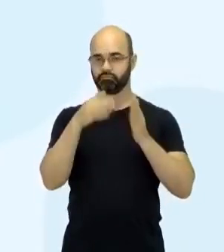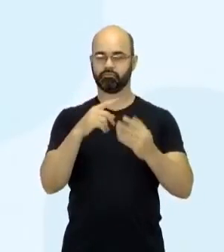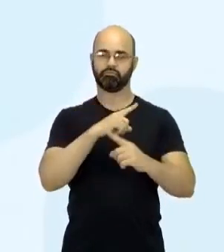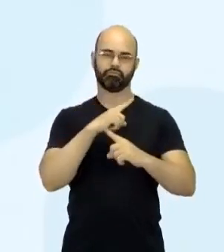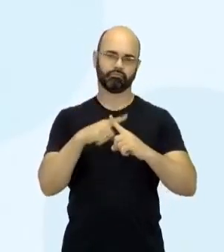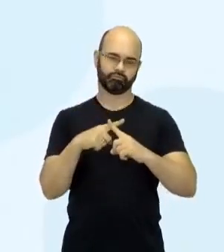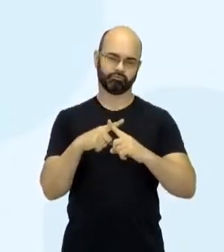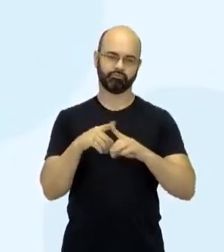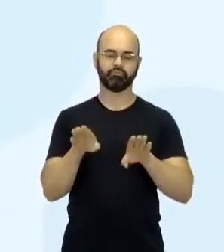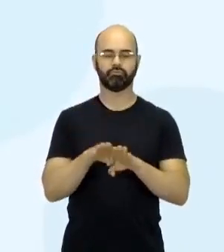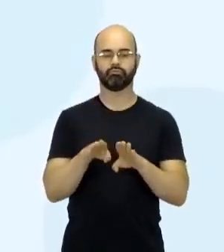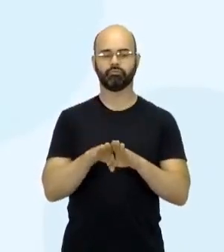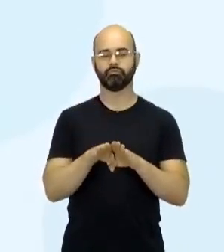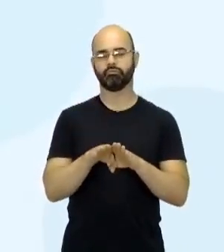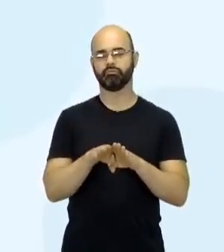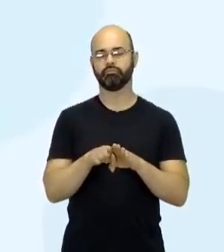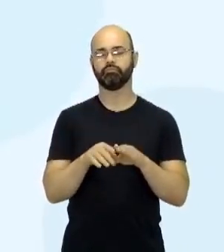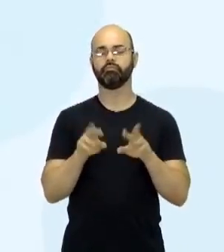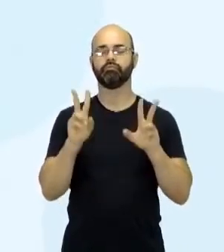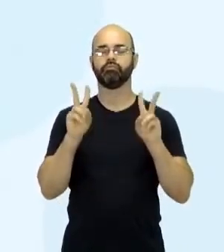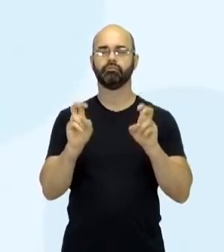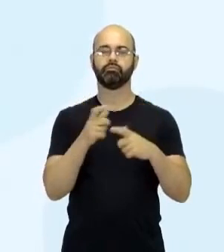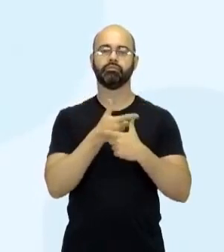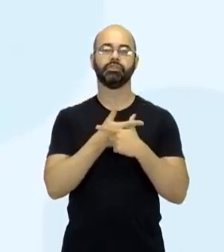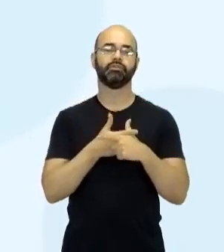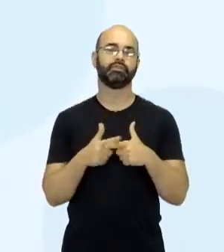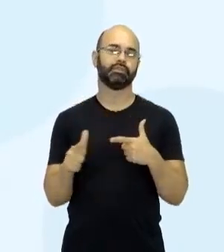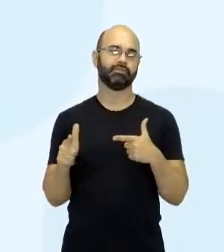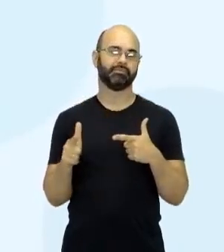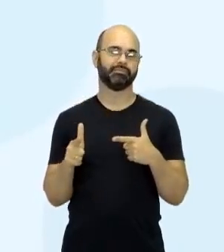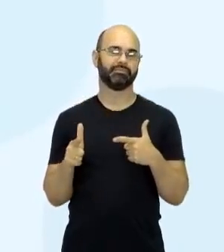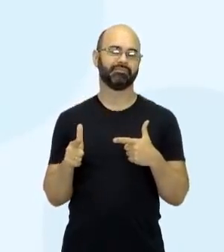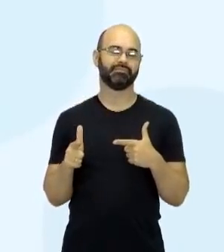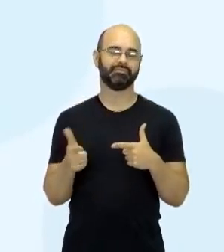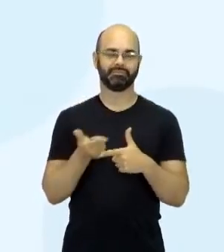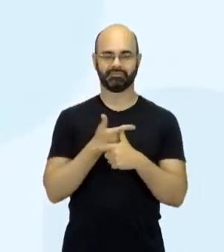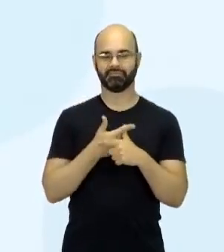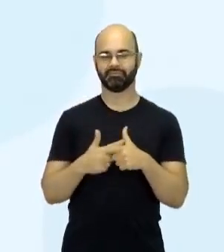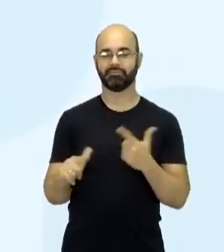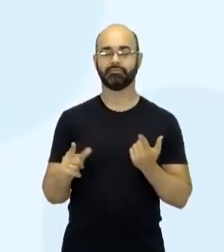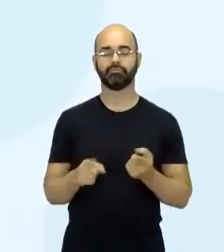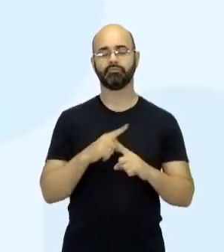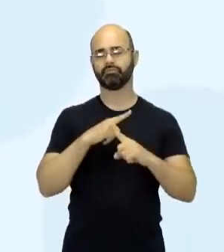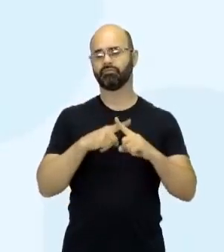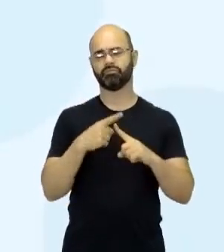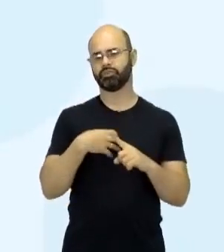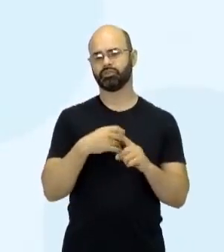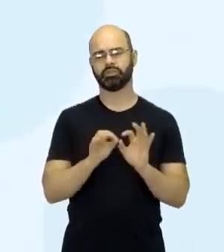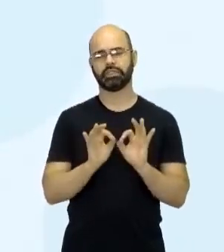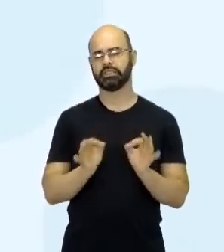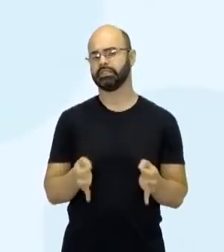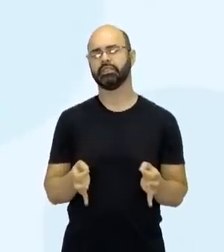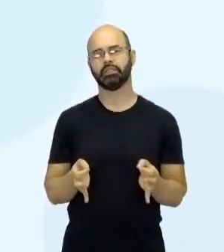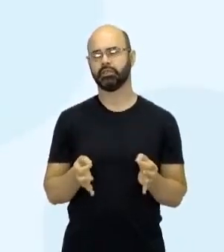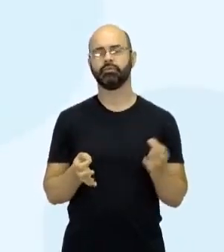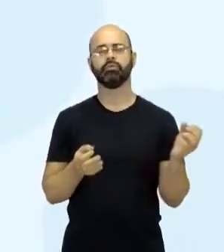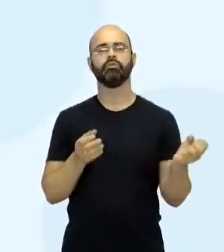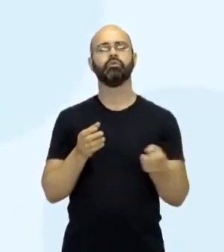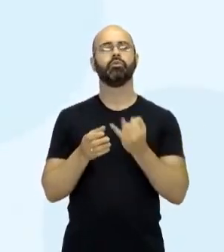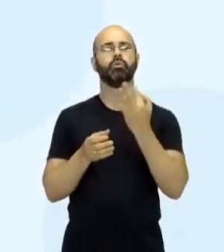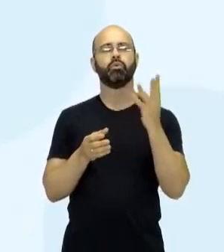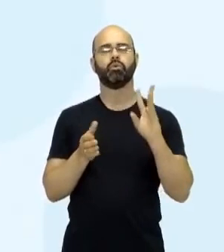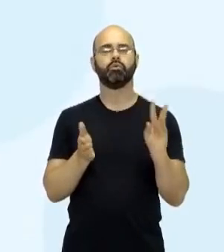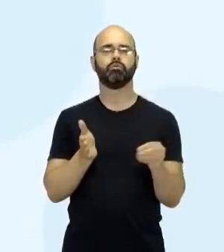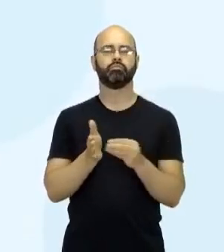nós vamos falar também especificamente da divisão, né? Então a multiplicação, que é uma forma simples, né, de adicionar uma quantidade de